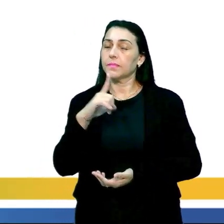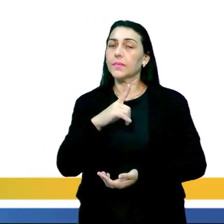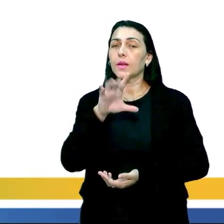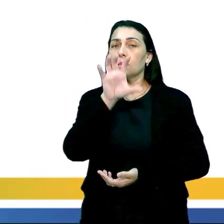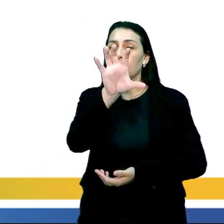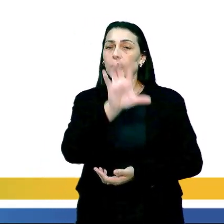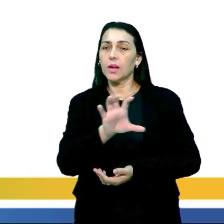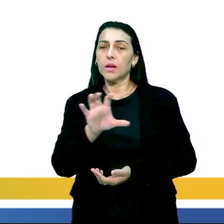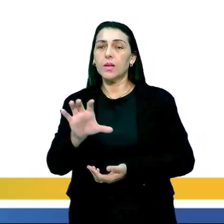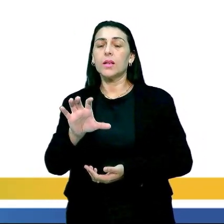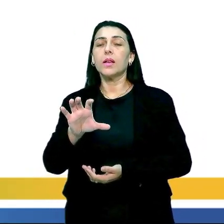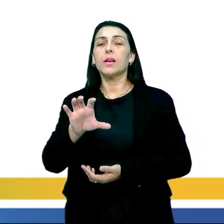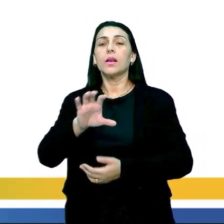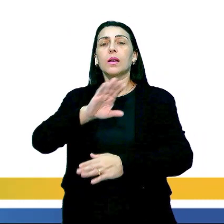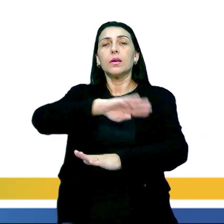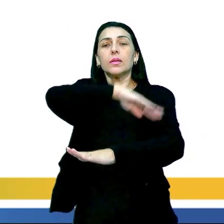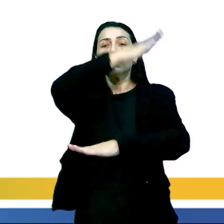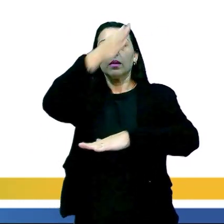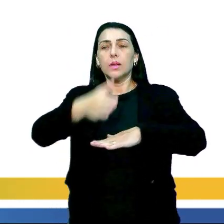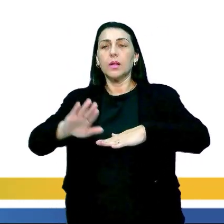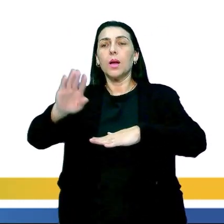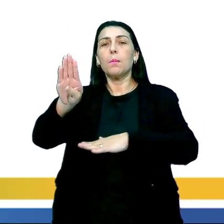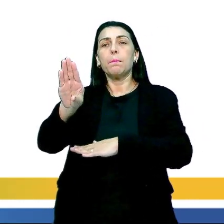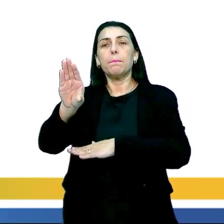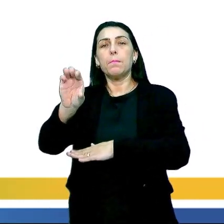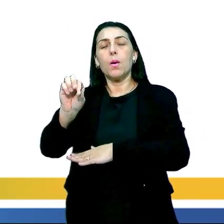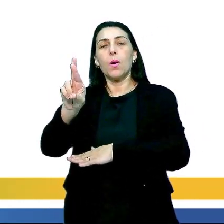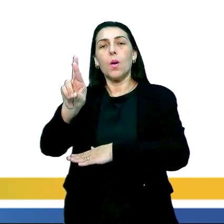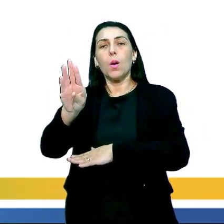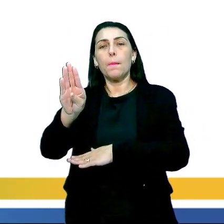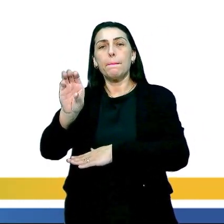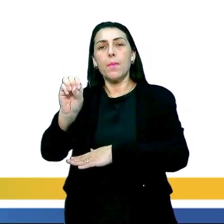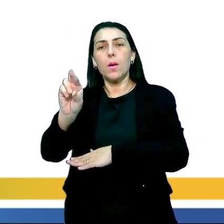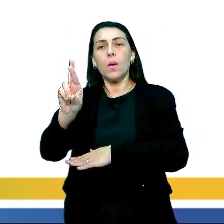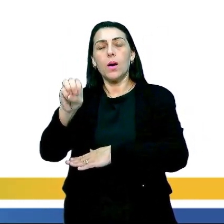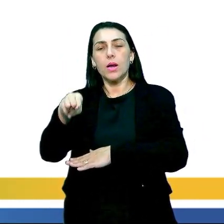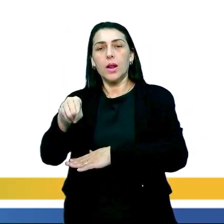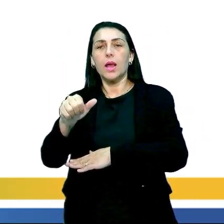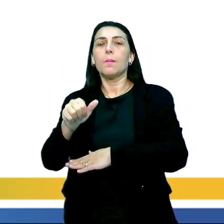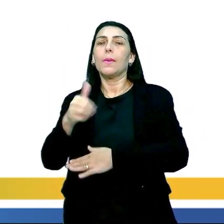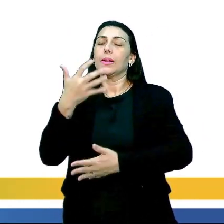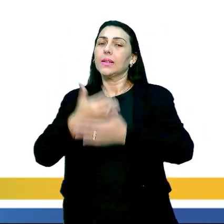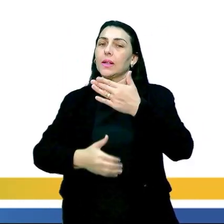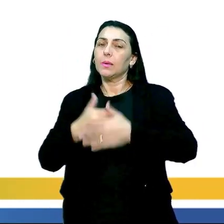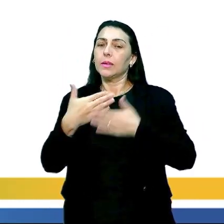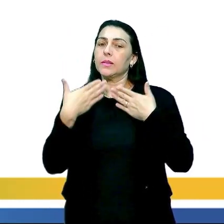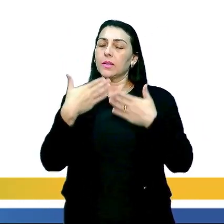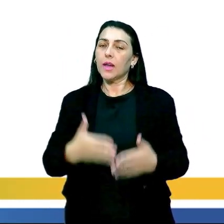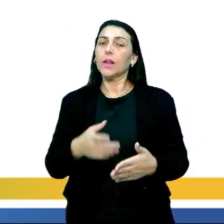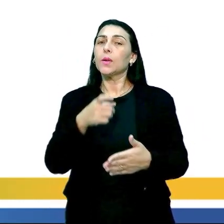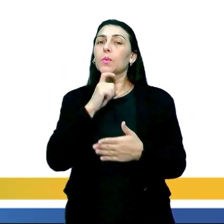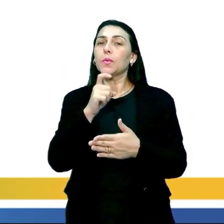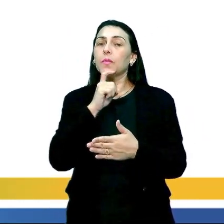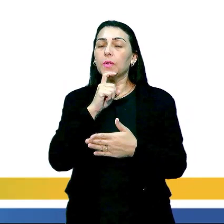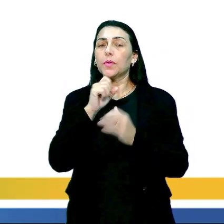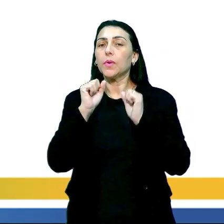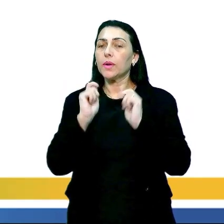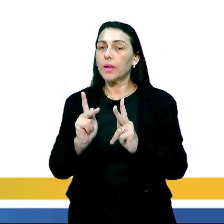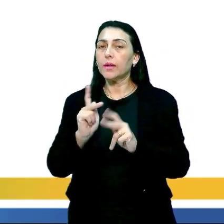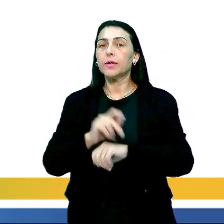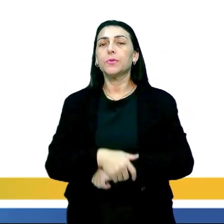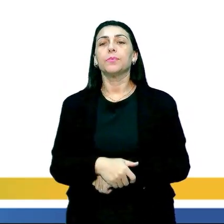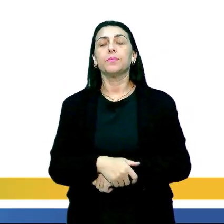região chamada de Planalto da Borborema, que logo, por exemplo, impede a chegada dessas massas de ar, ok,